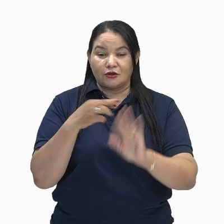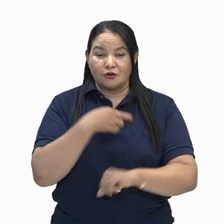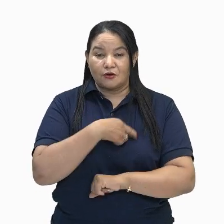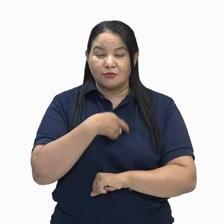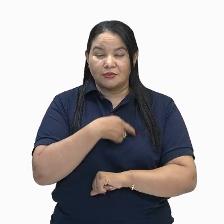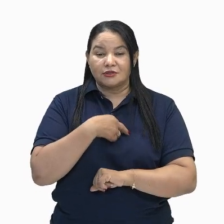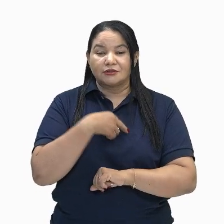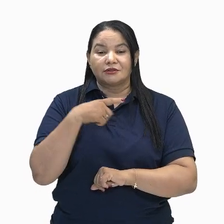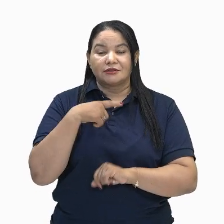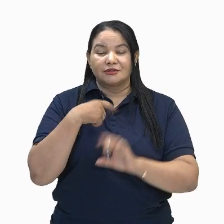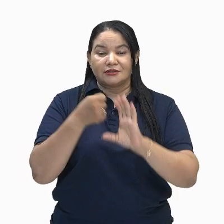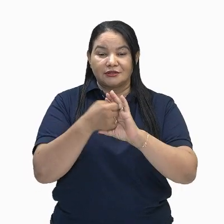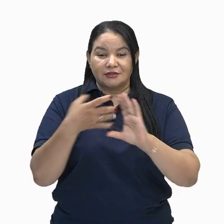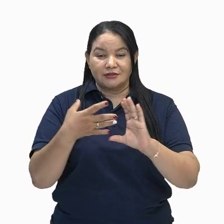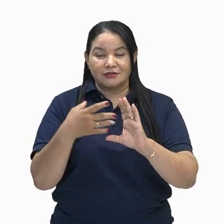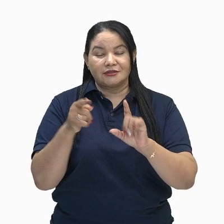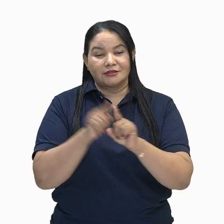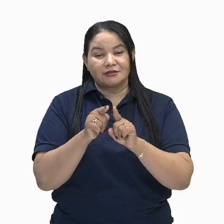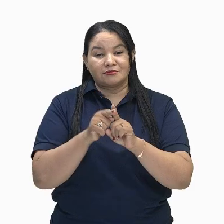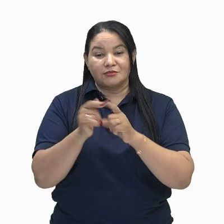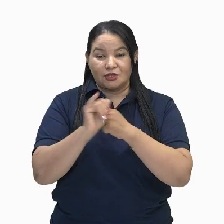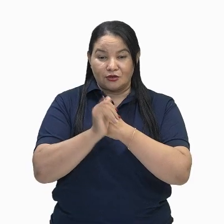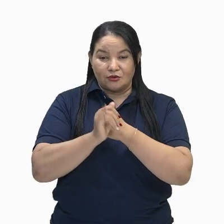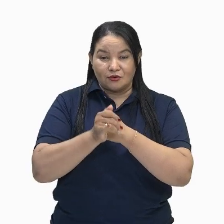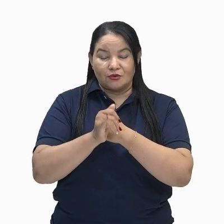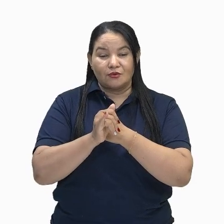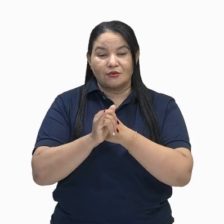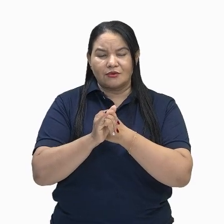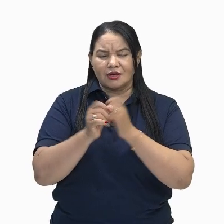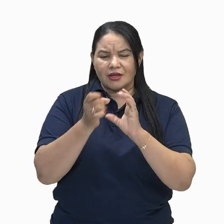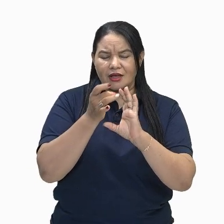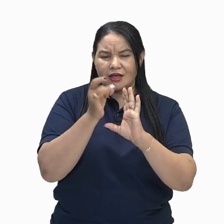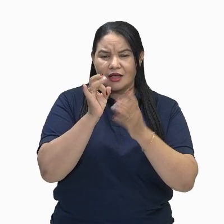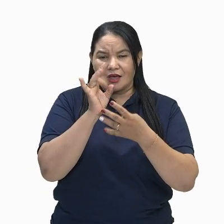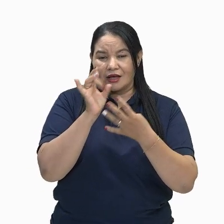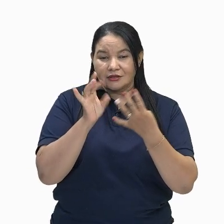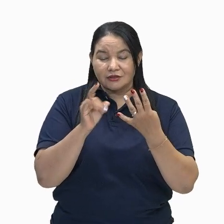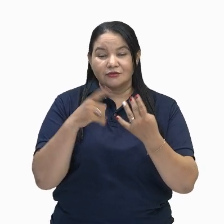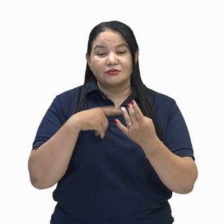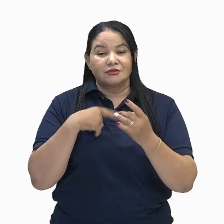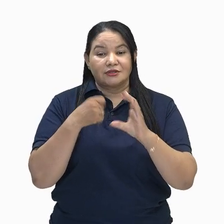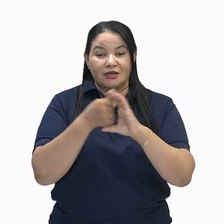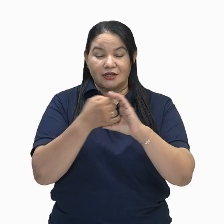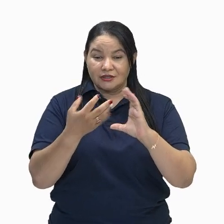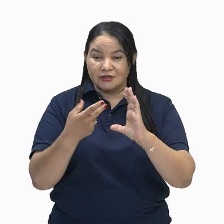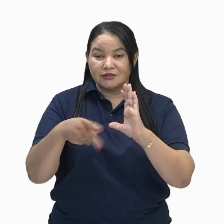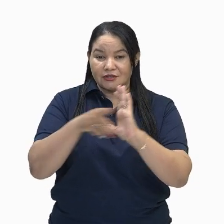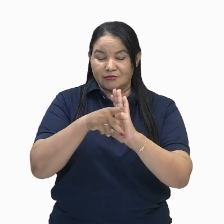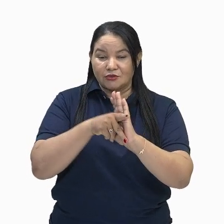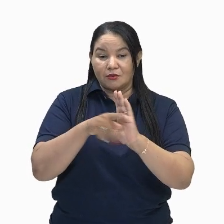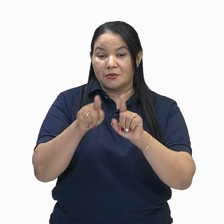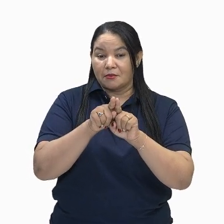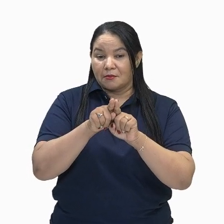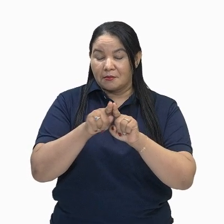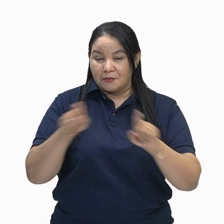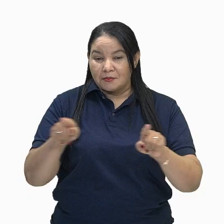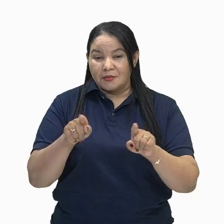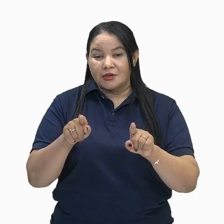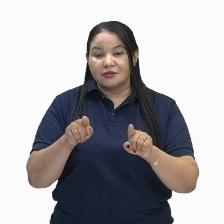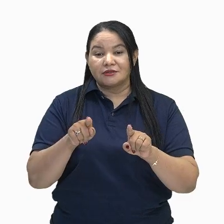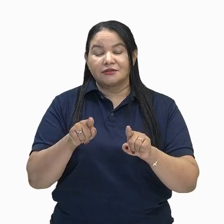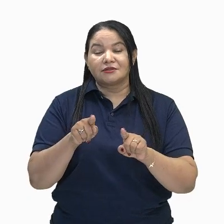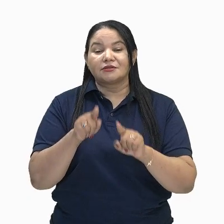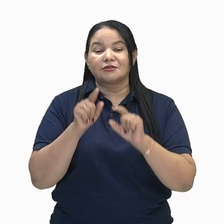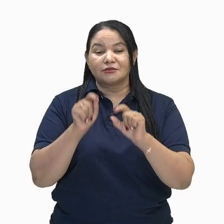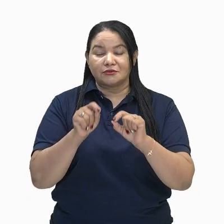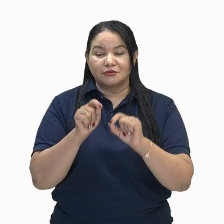característica, a crônica também tem outra, o conto também tem outra. Cada um desses gêneros tem uma característica própria, porém, ele vai se